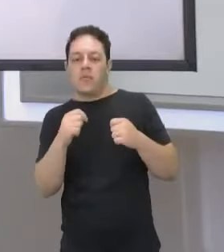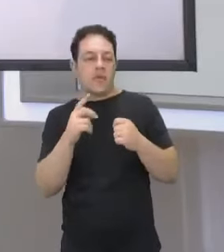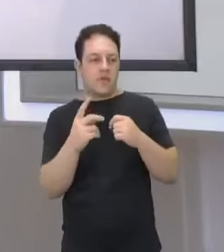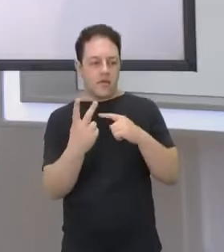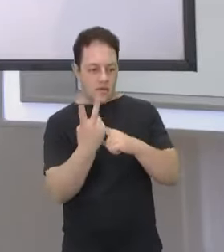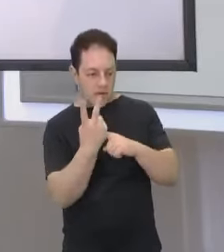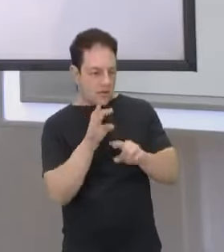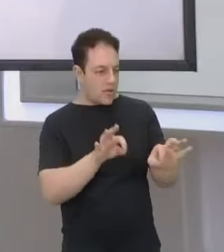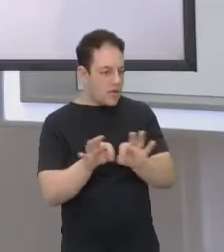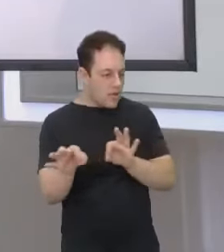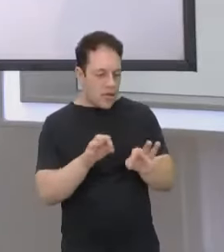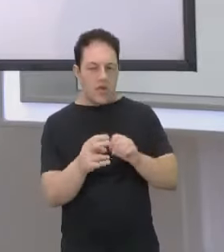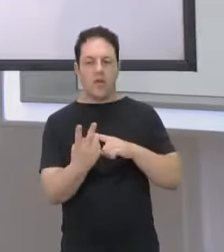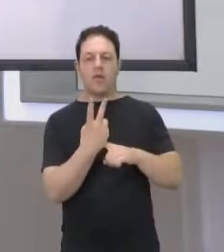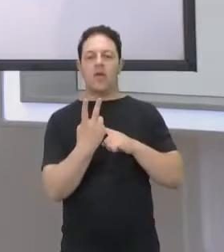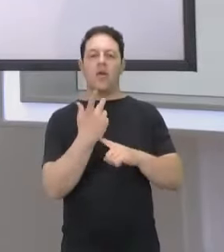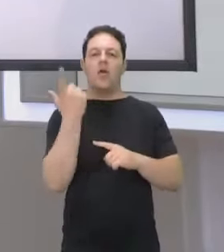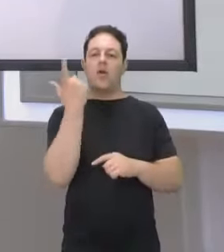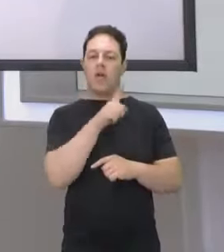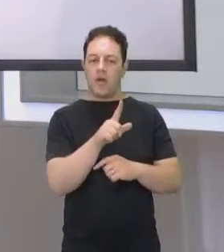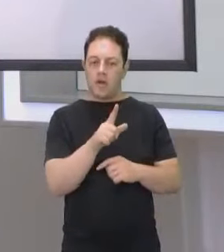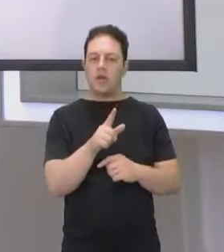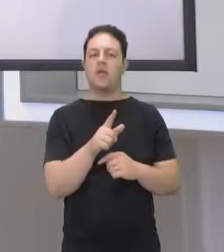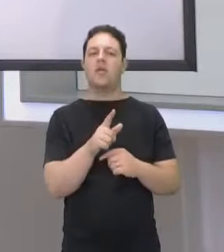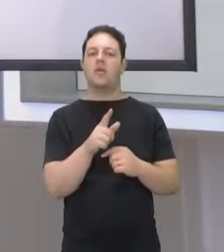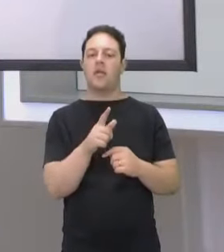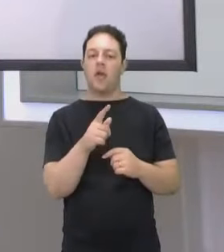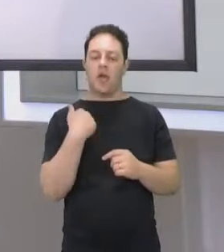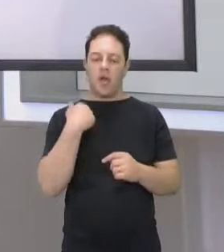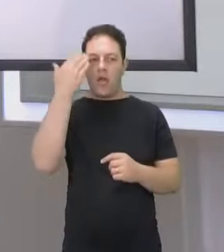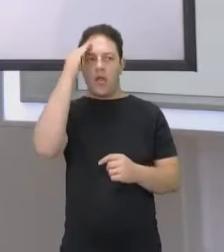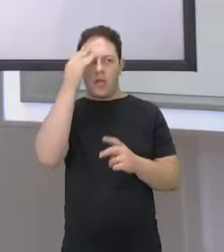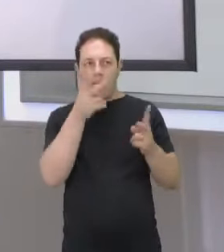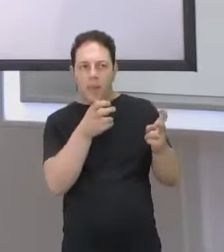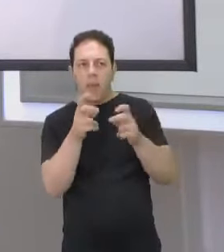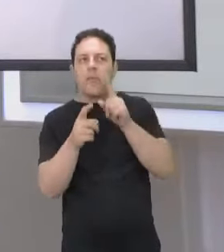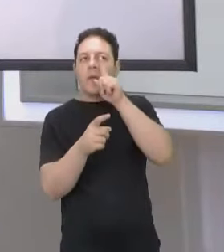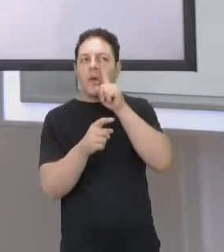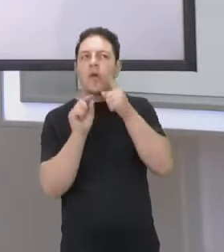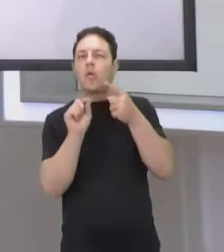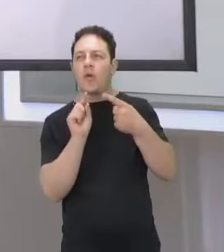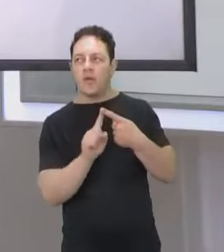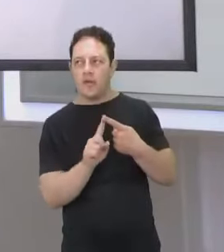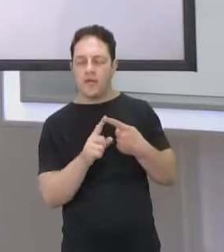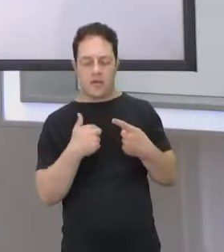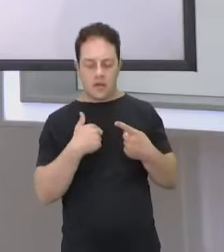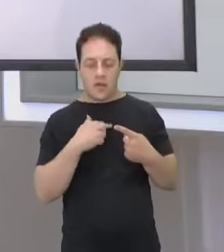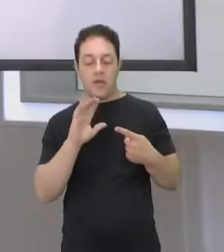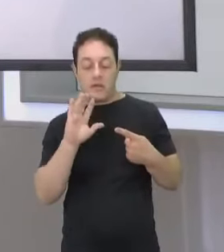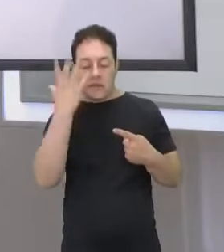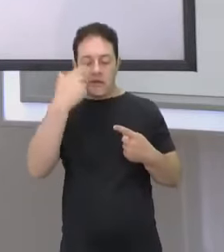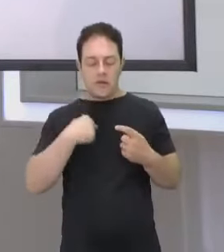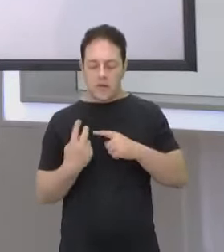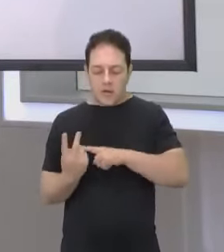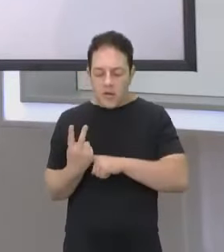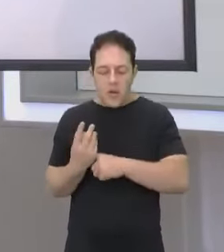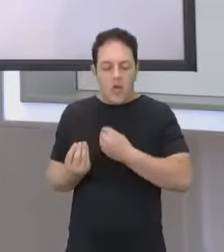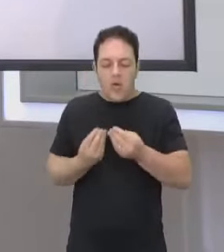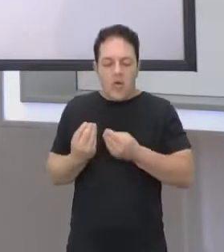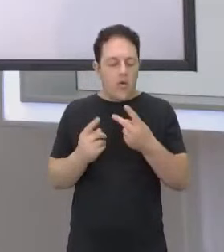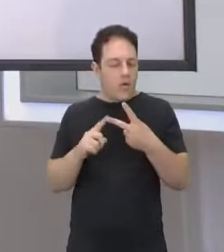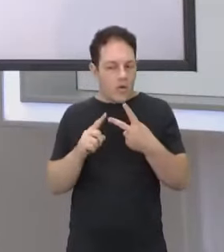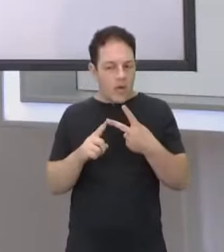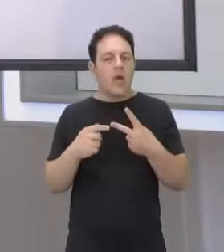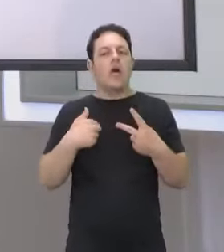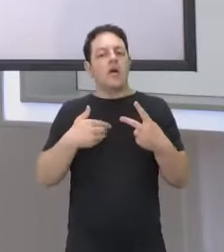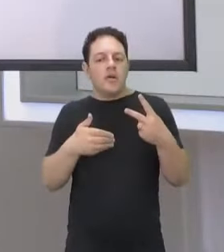fazer um plano de contingência que vai abordar o conhecimento da ameaça, o que eu tenho que fazer para me prevenir e o que eu